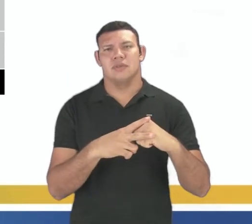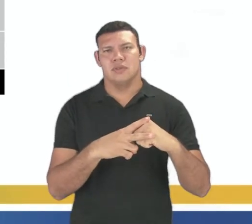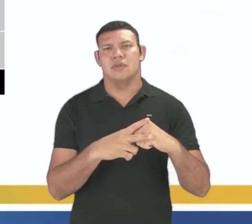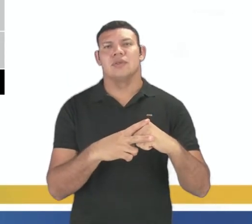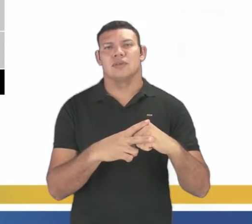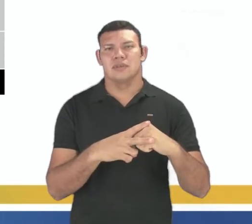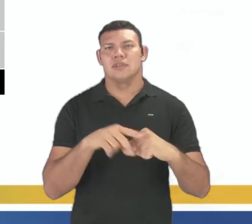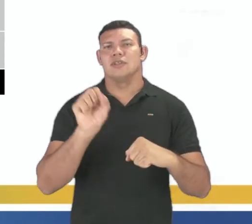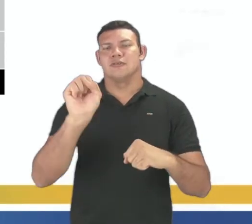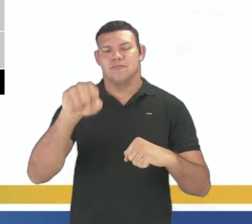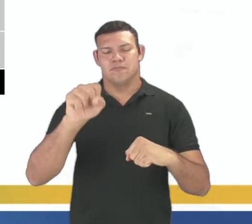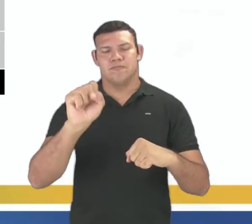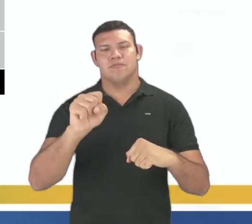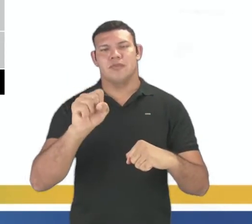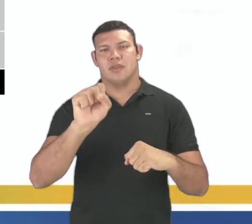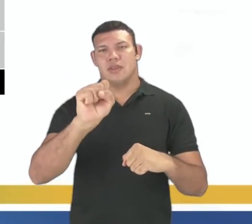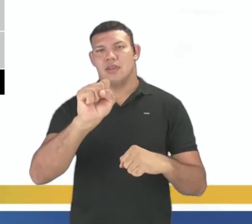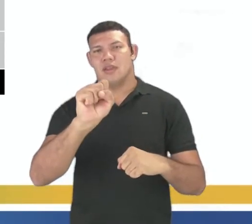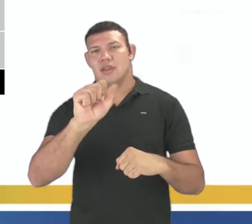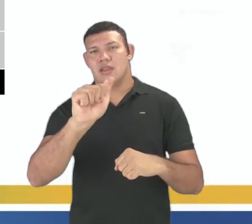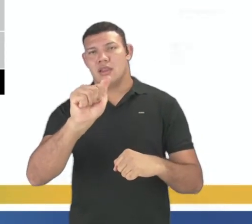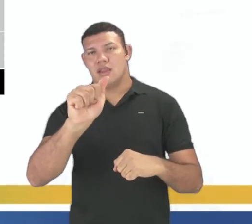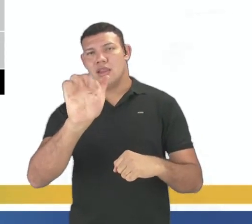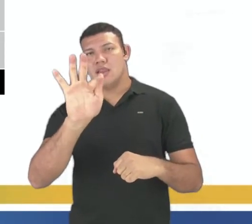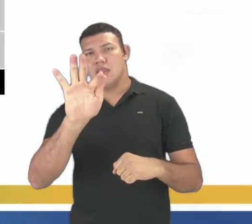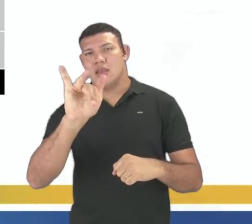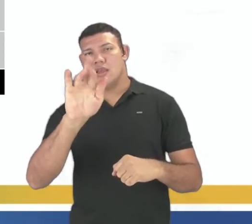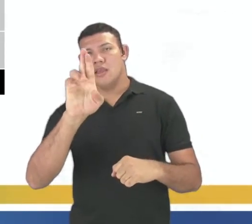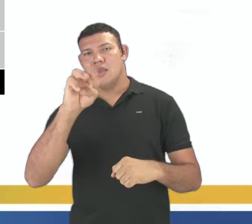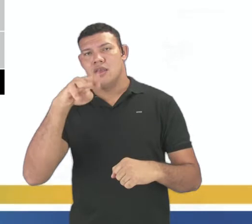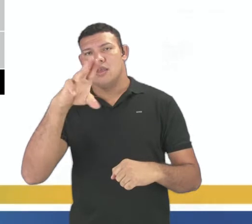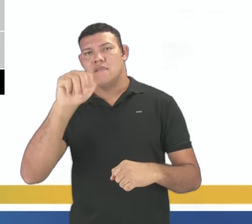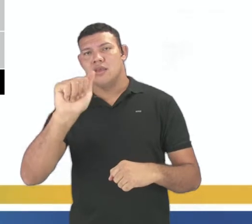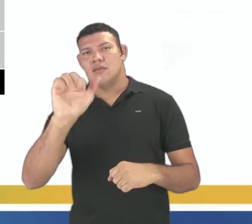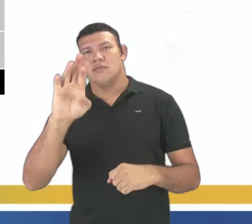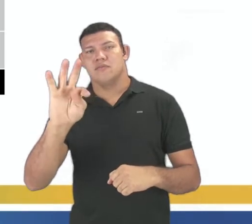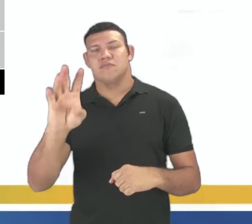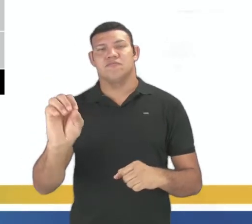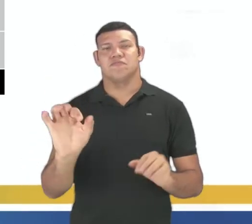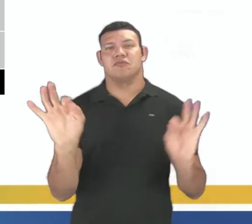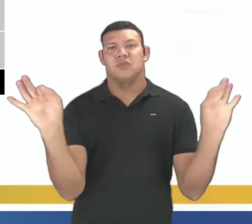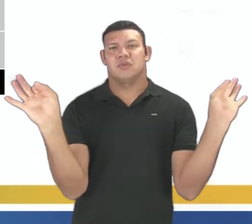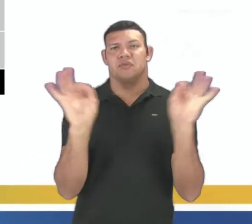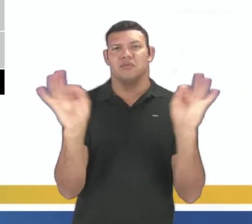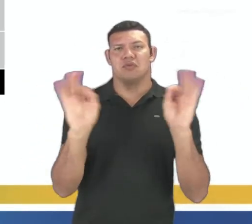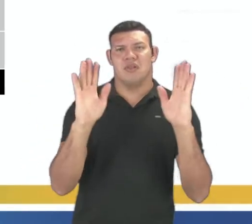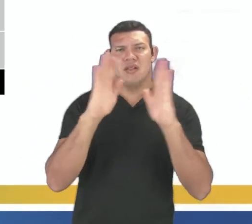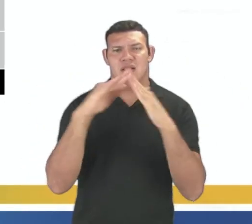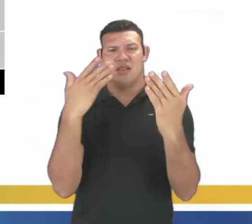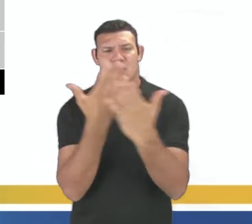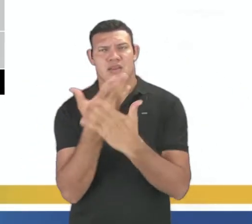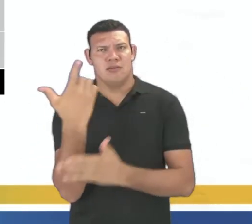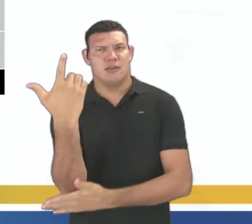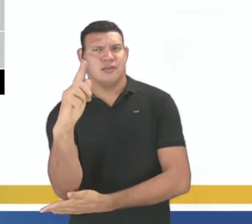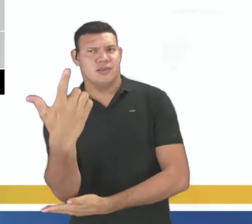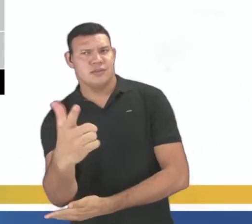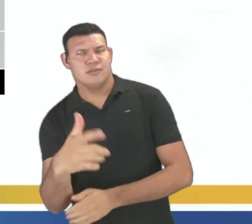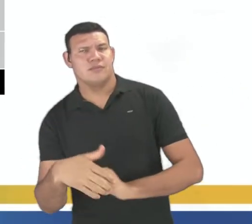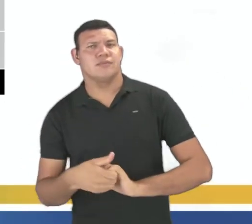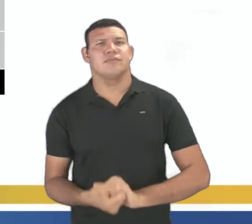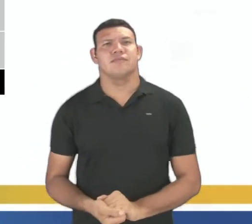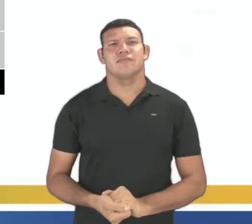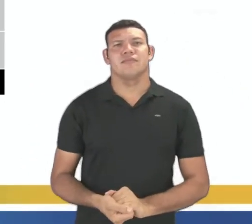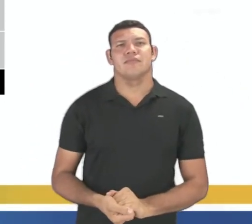exemplo, nobody's home. Ninguém está em casa. Ok? Nós também podemos